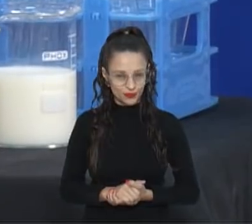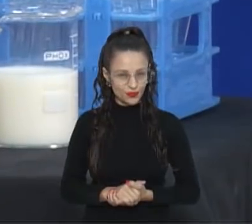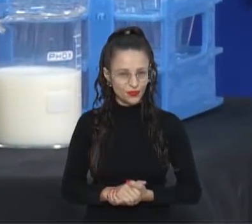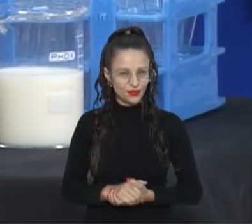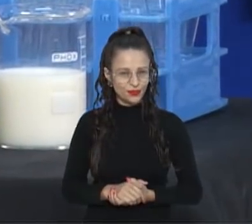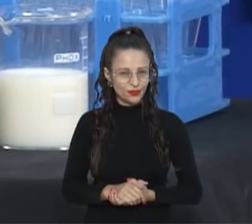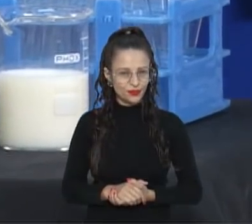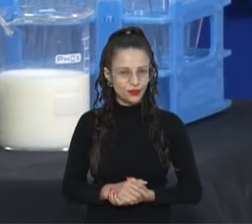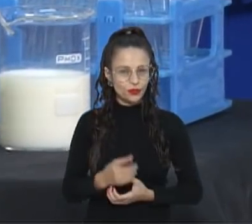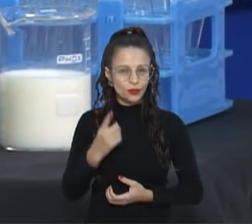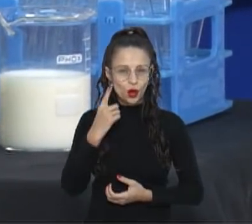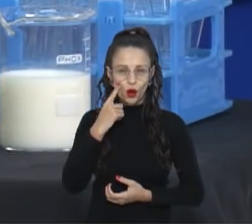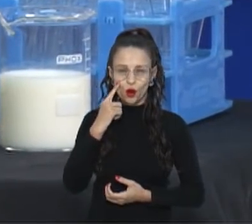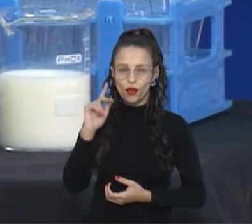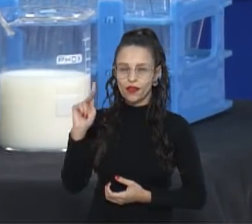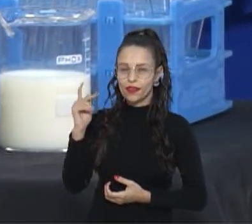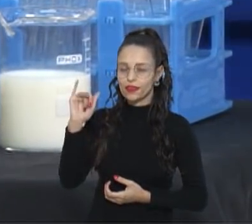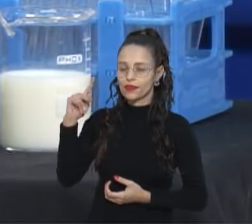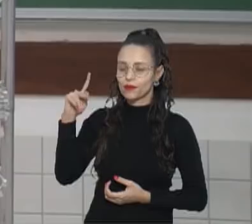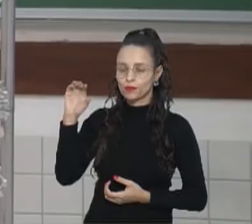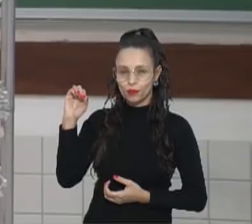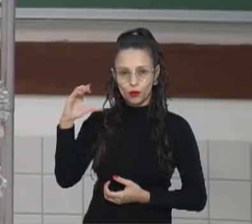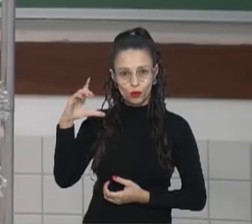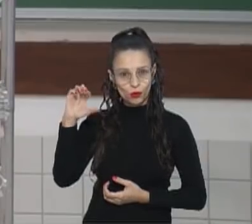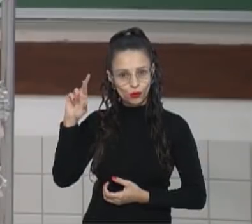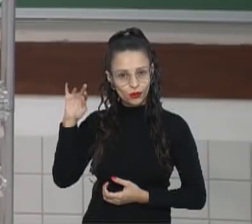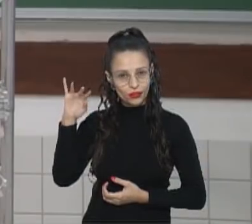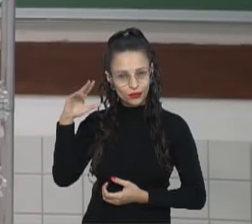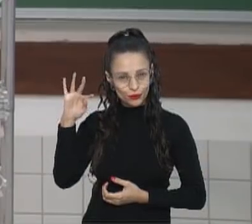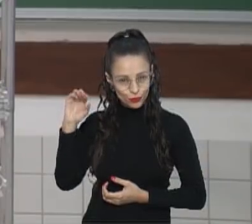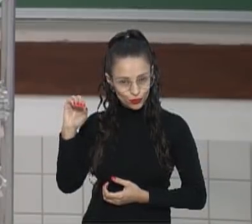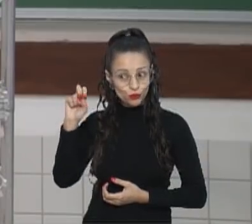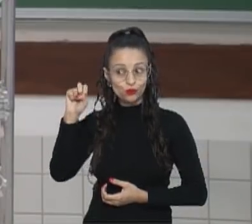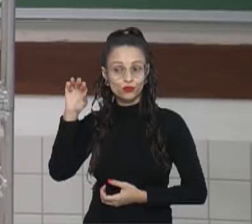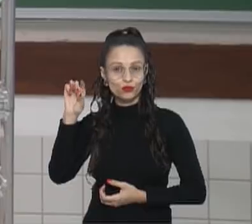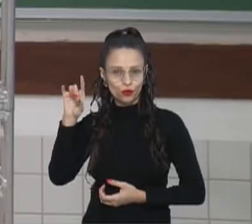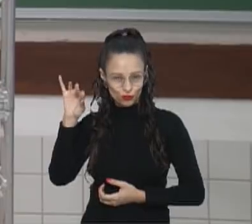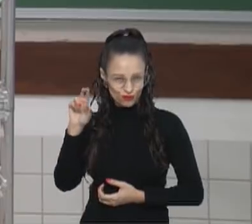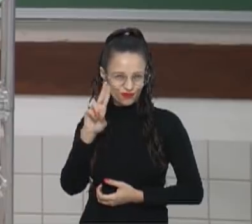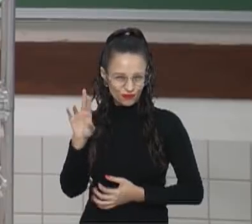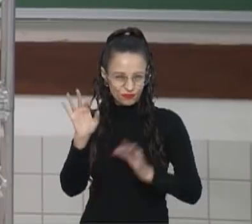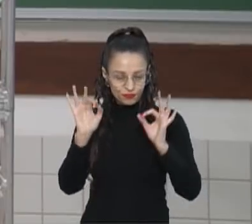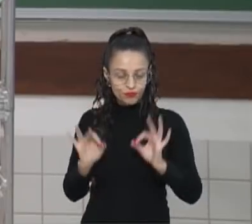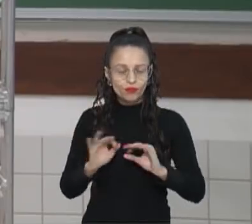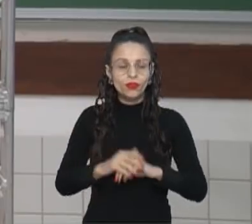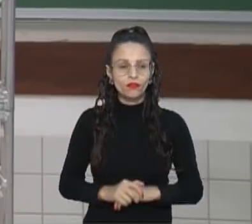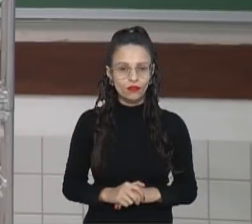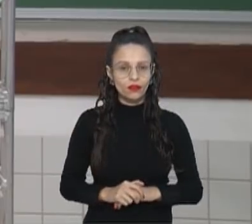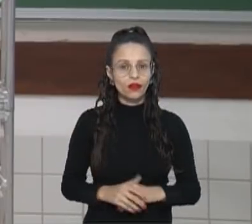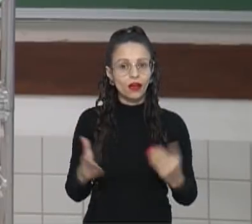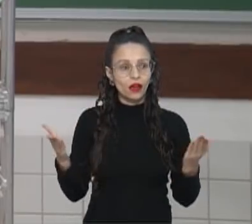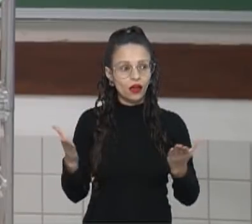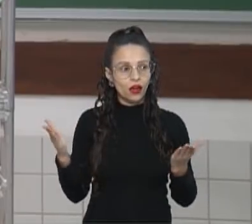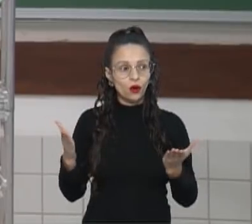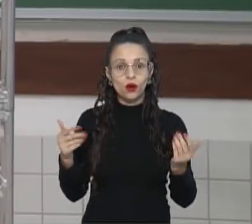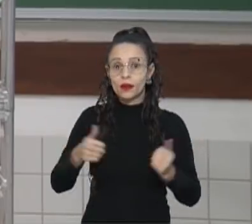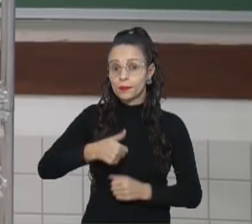Ah, achou que eu ia falar o nome comercial, né? Não, veja só, vamos lá. Primeiro passo, papel de tornassol azul.